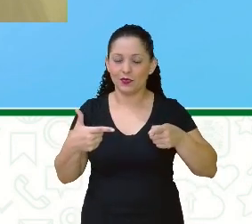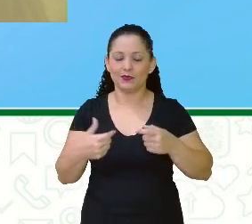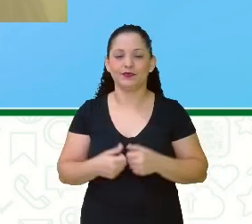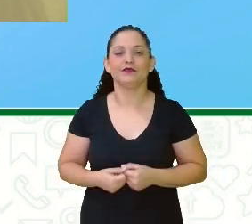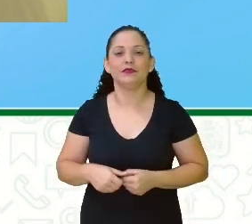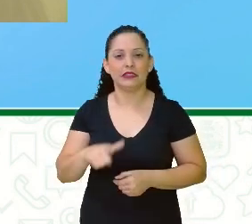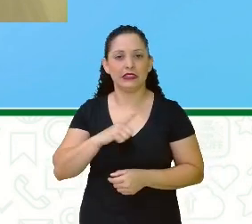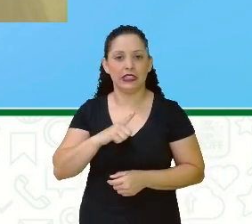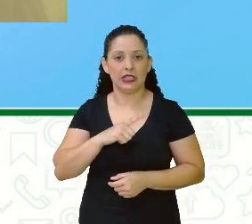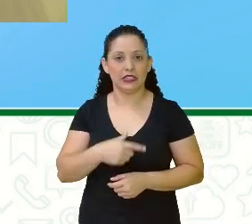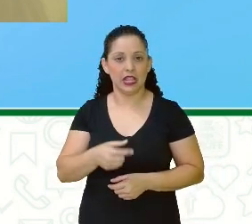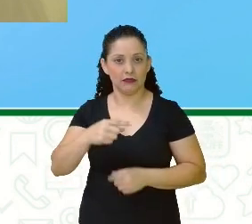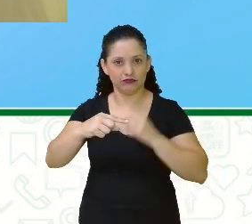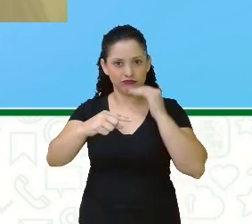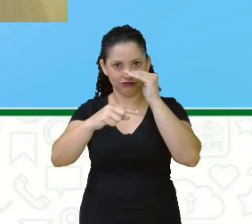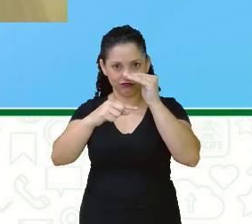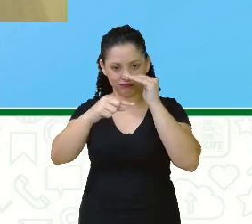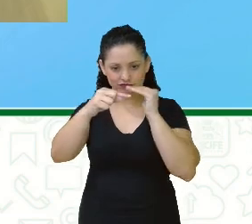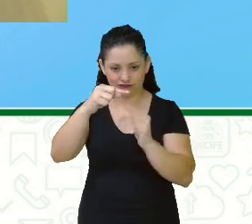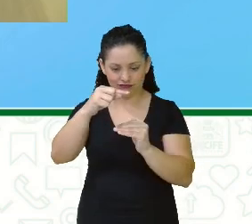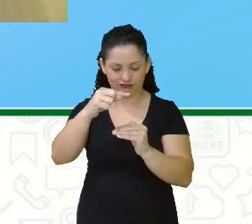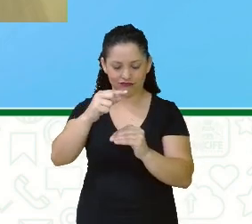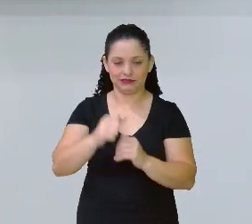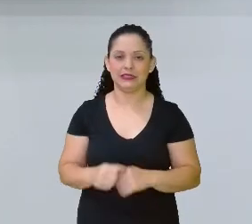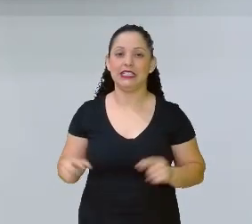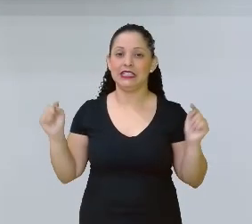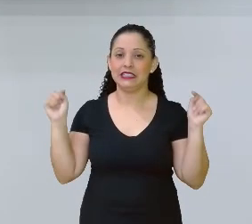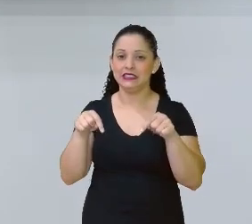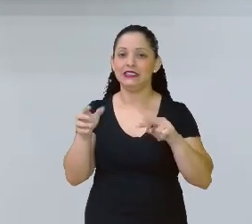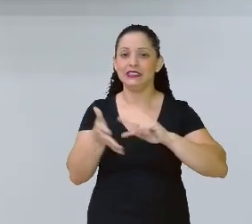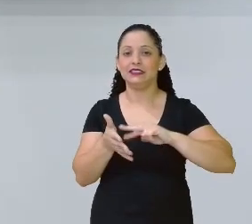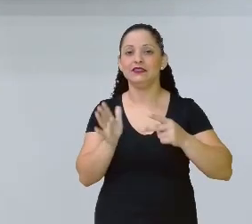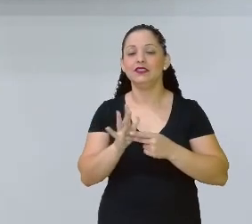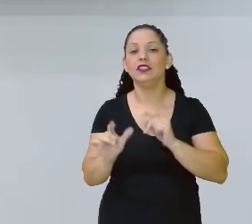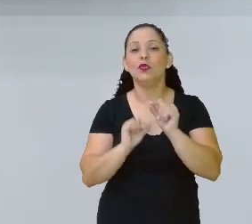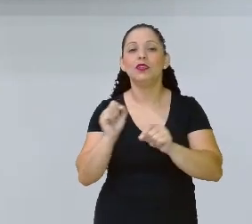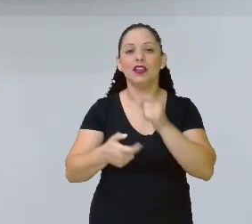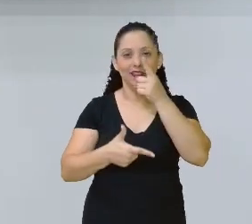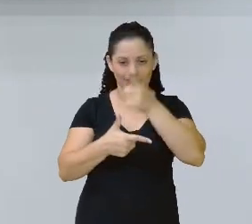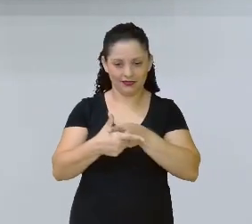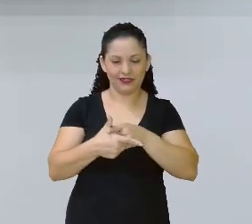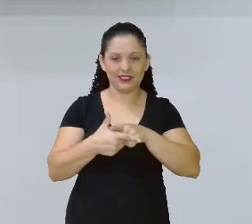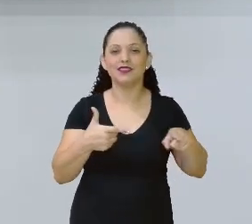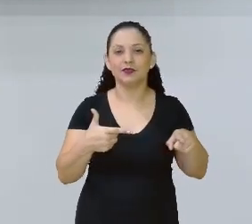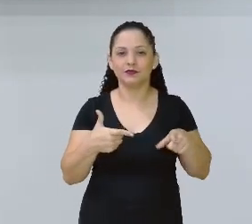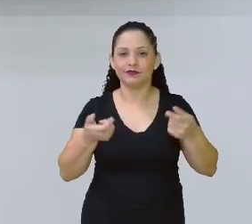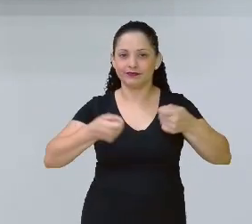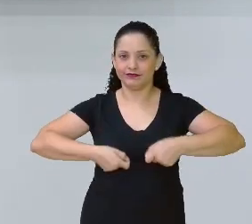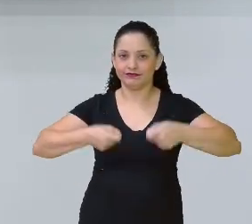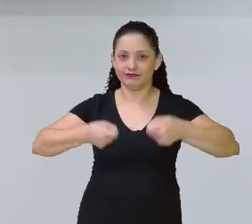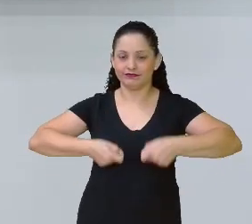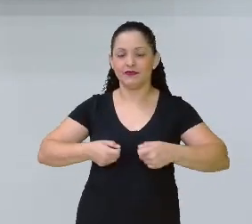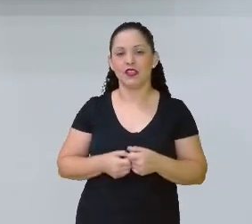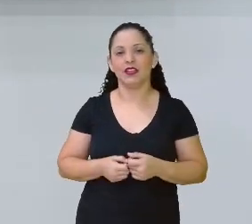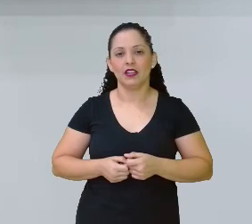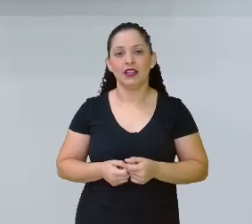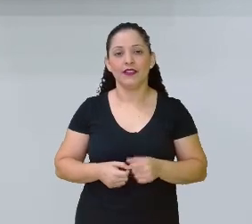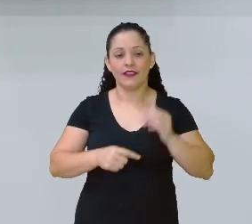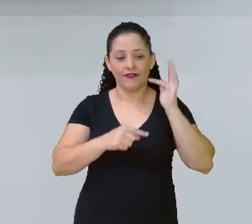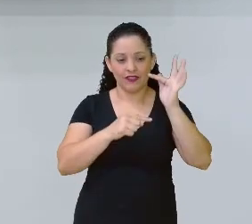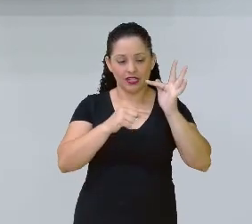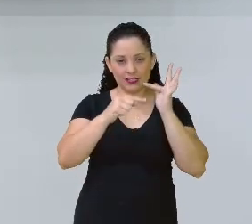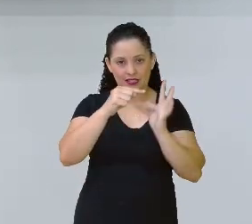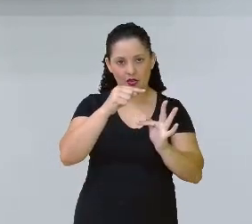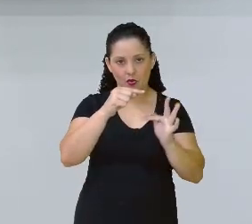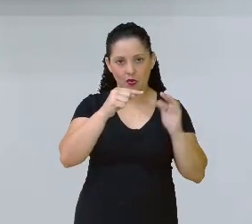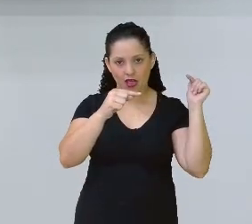um numerador e um denominador. E isso quer dizer uma divisão, né? Quando a gente fala fração, a